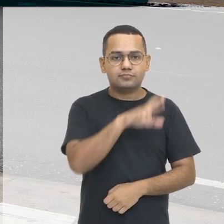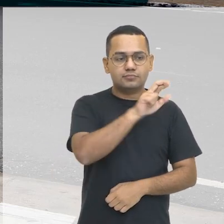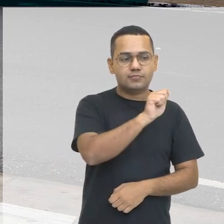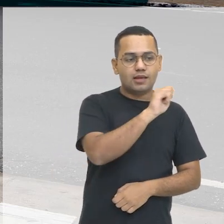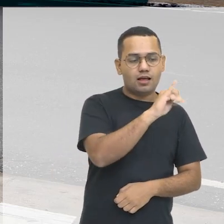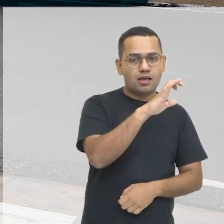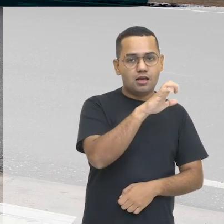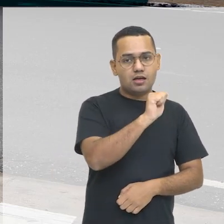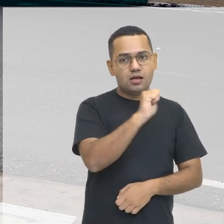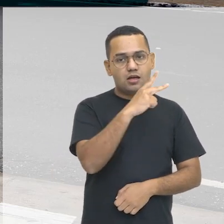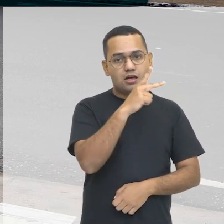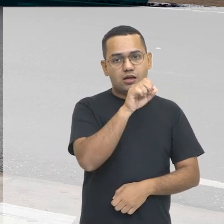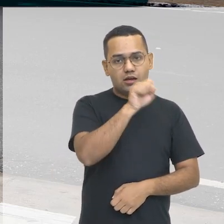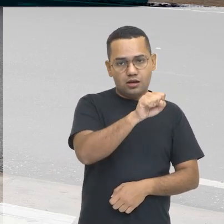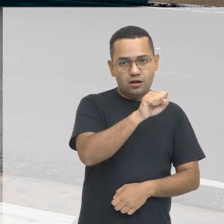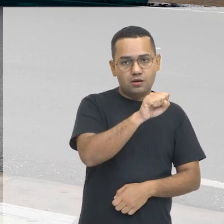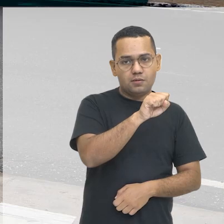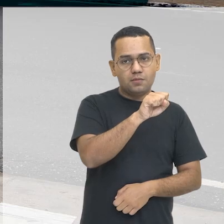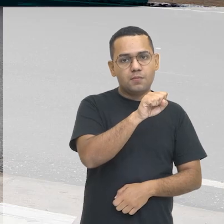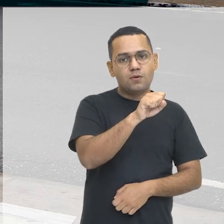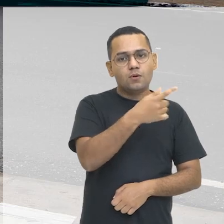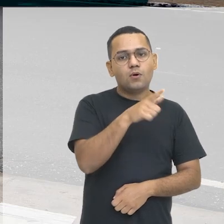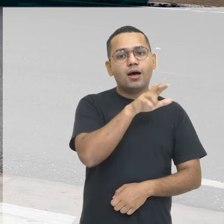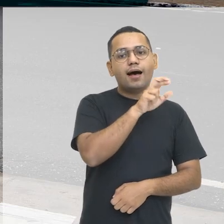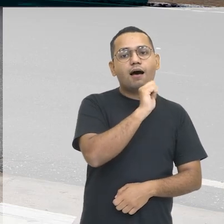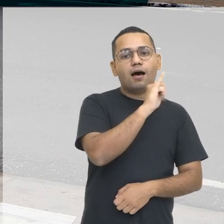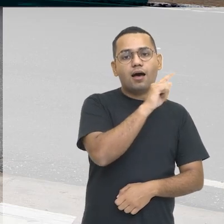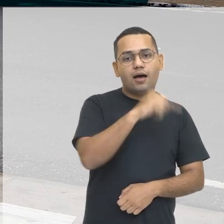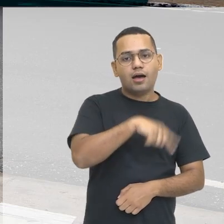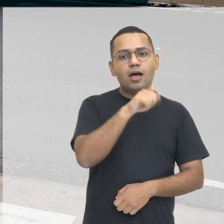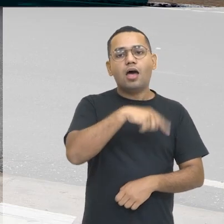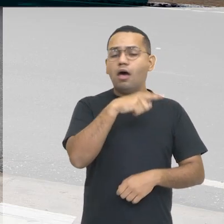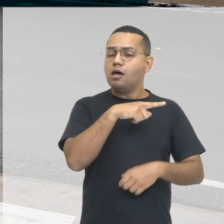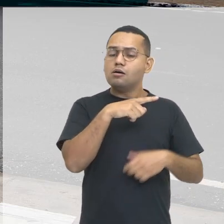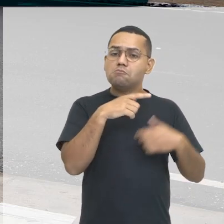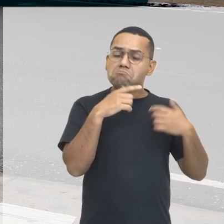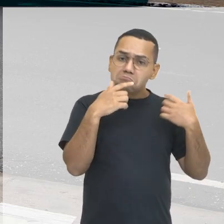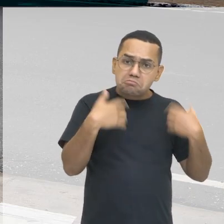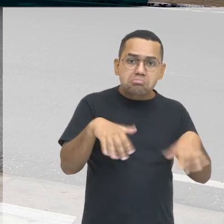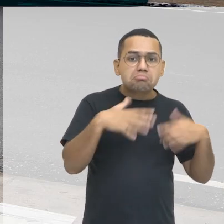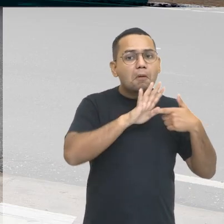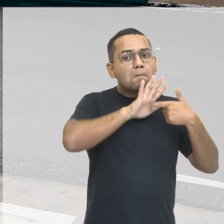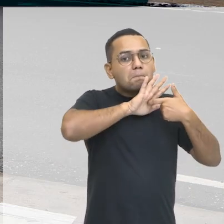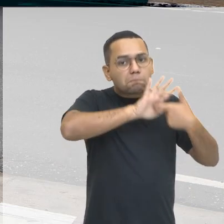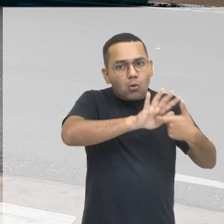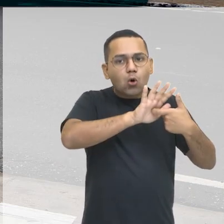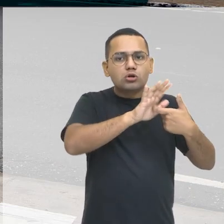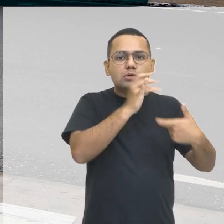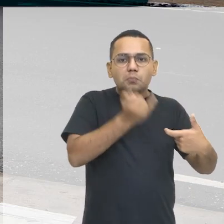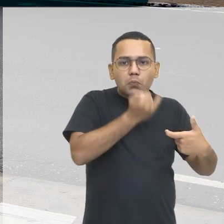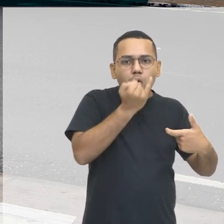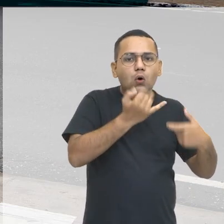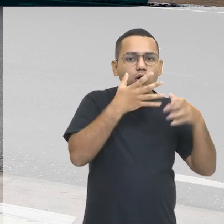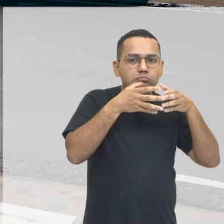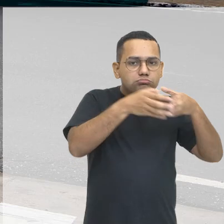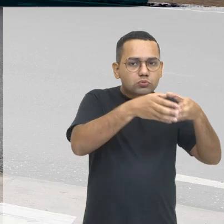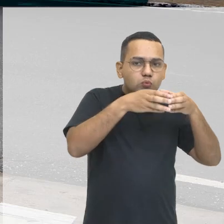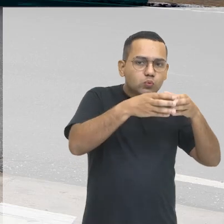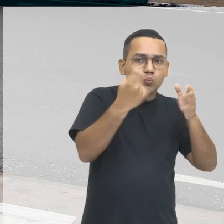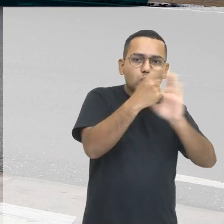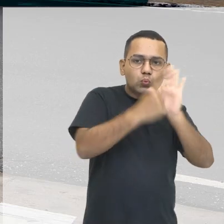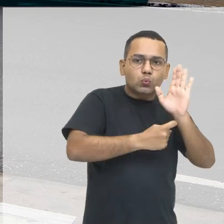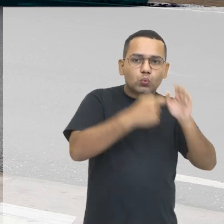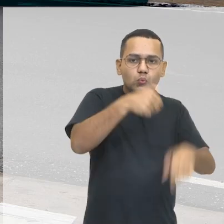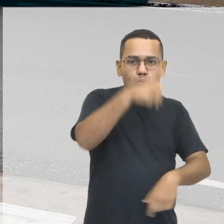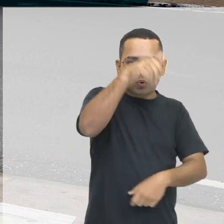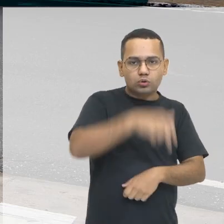Ray Campos, conhecido como Raiz, é uma das grandes expressões do grafite na região norte. Nascido na Bahia,